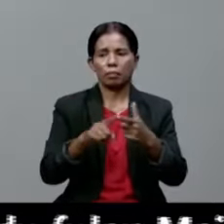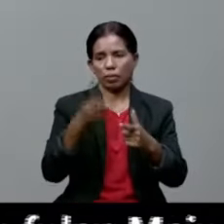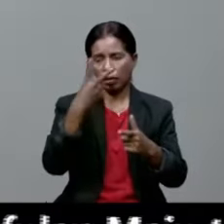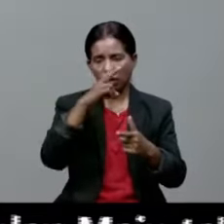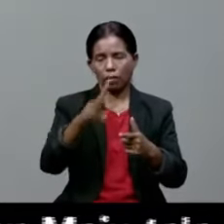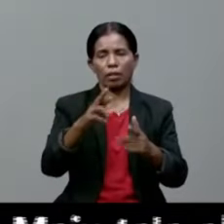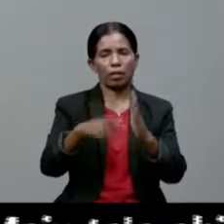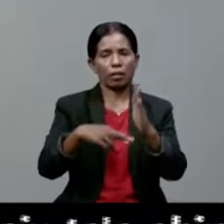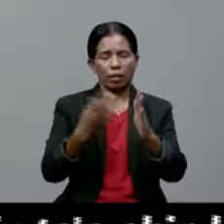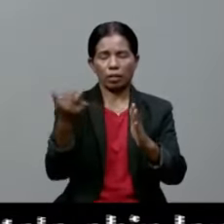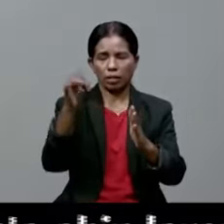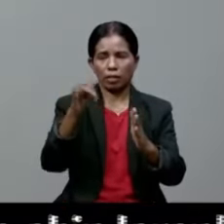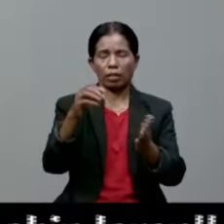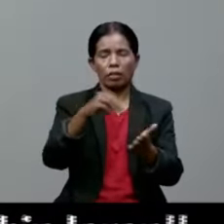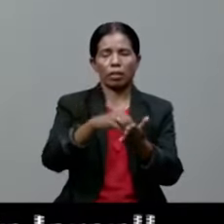intrução